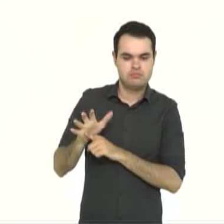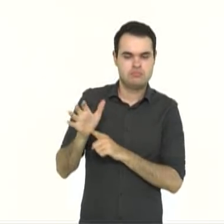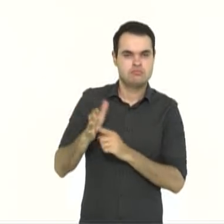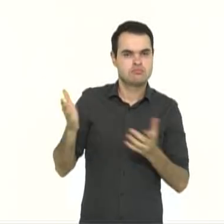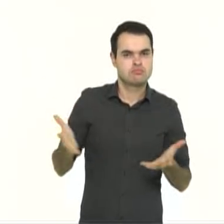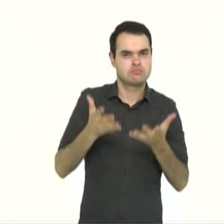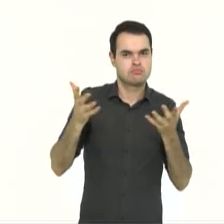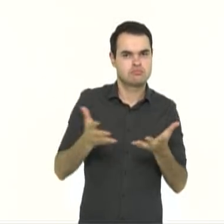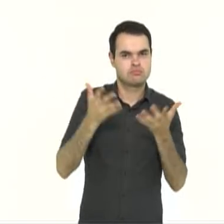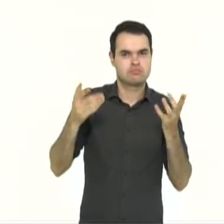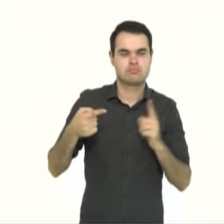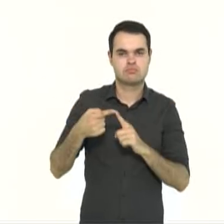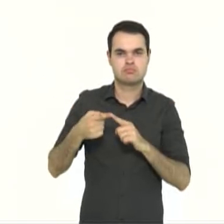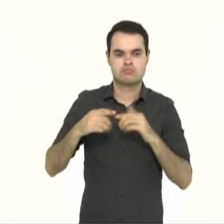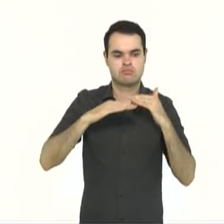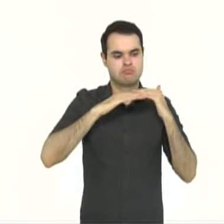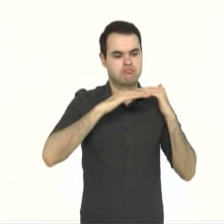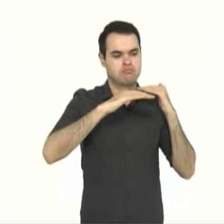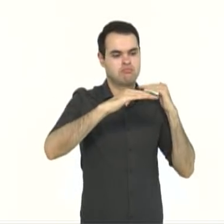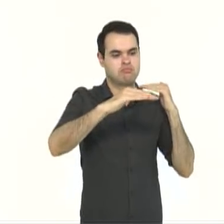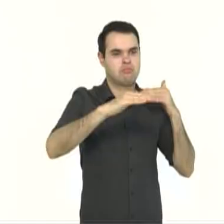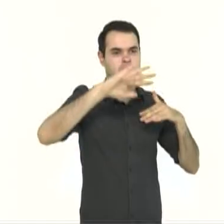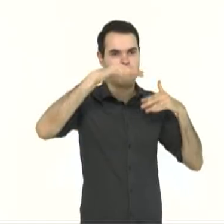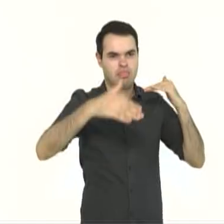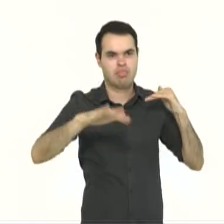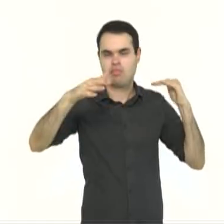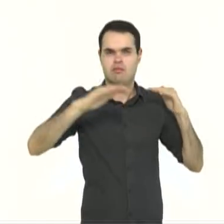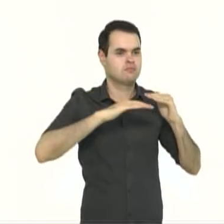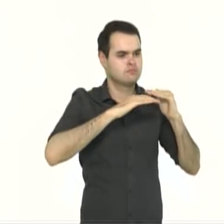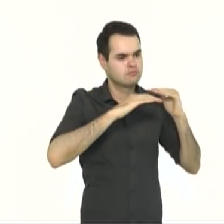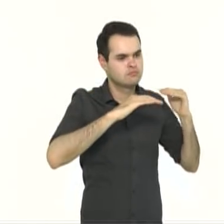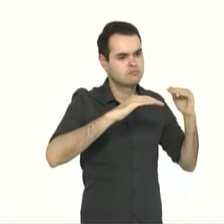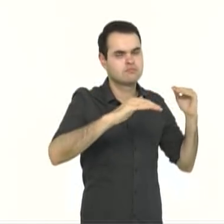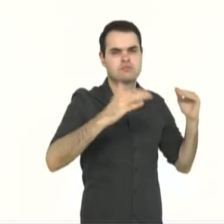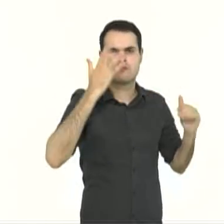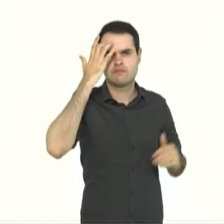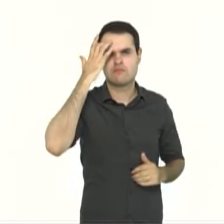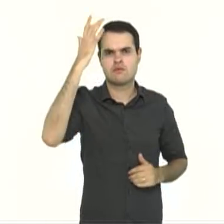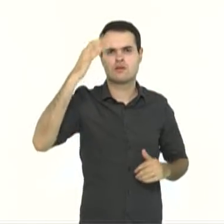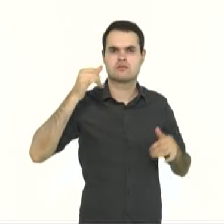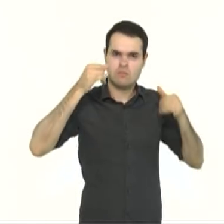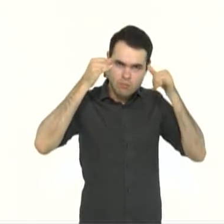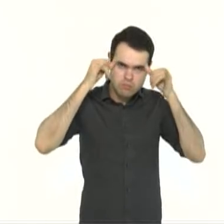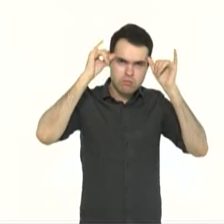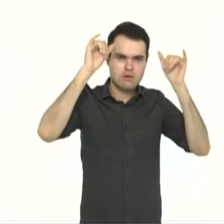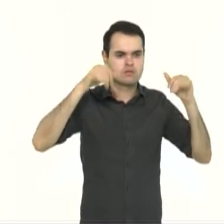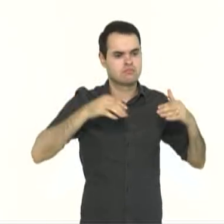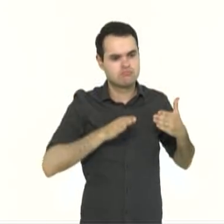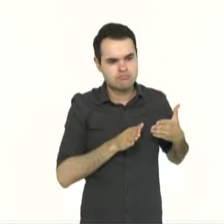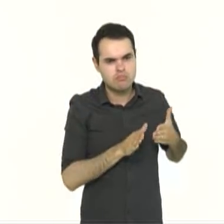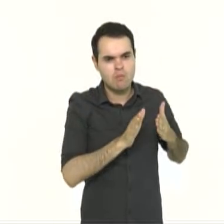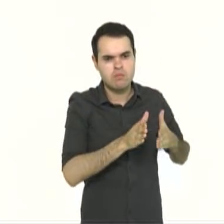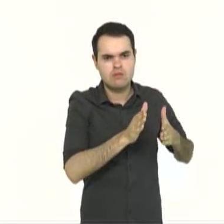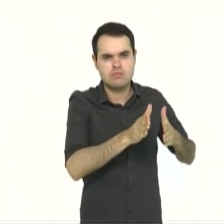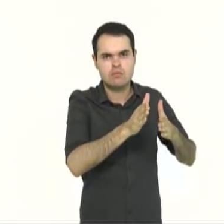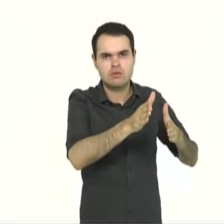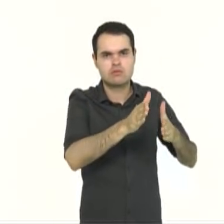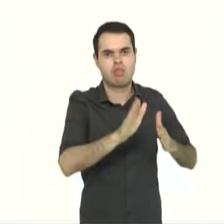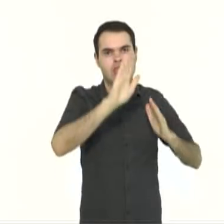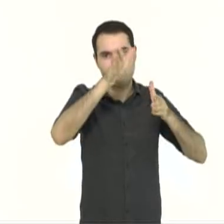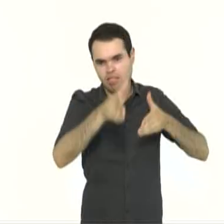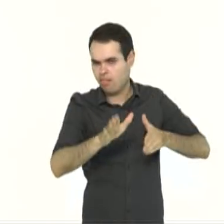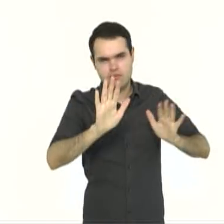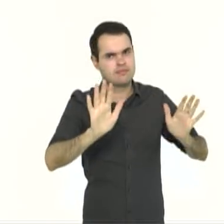professora pediu? Relevo sem barreiras, que facilitava o deslocamento do gado, né? O gado não precisava subir e